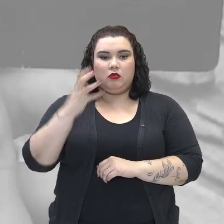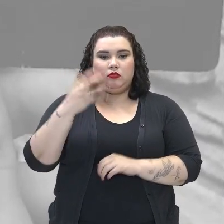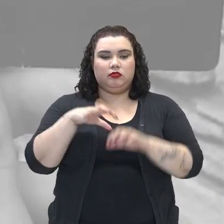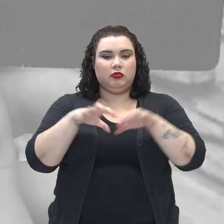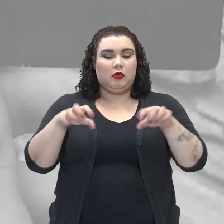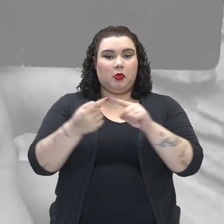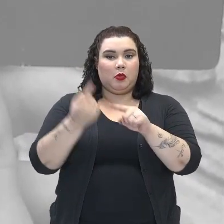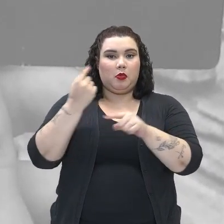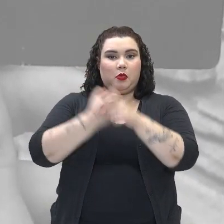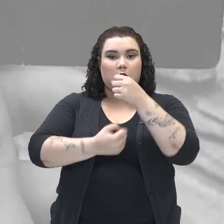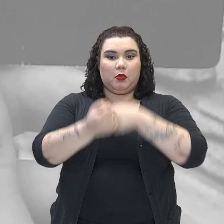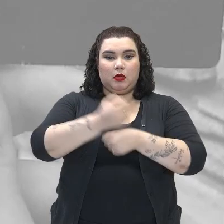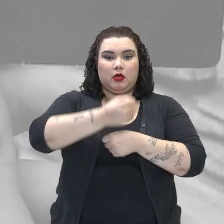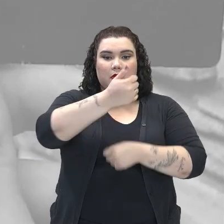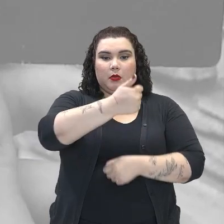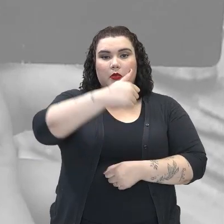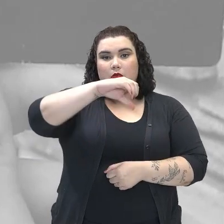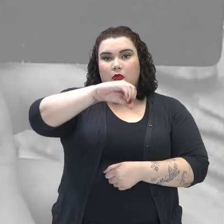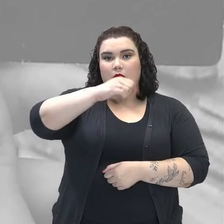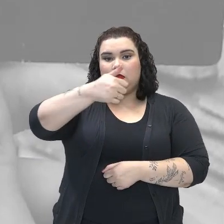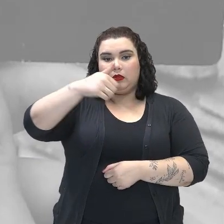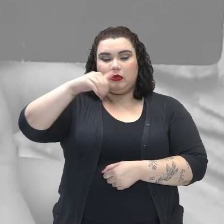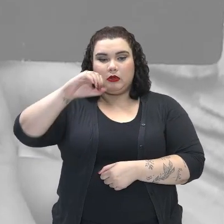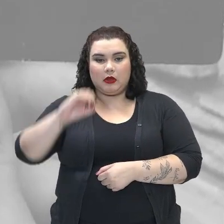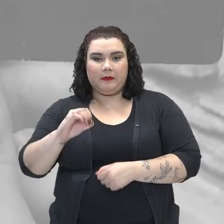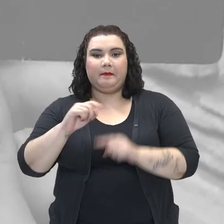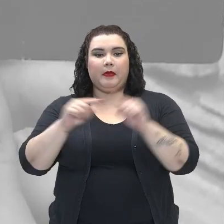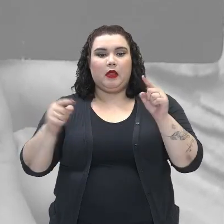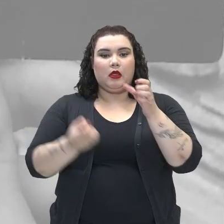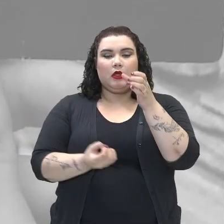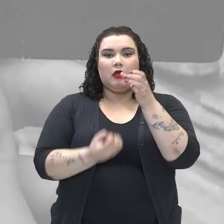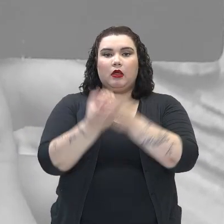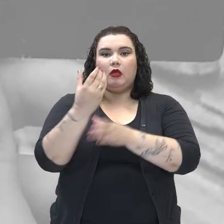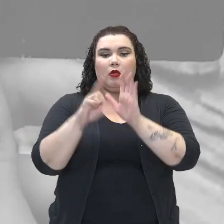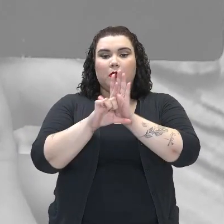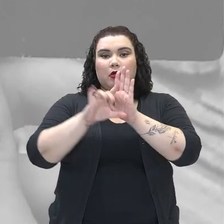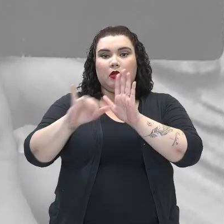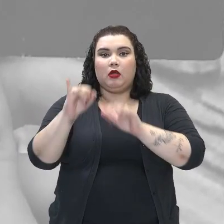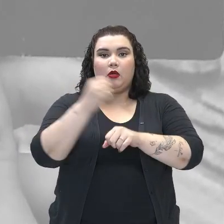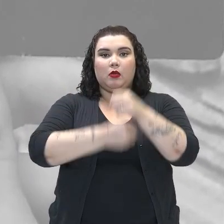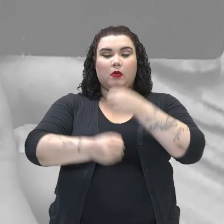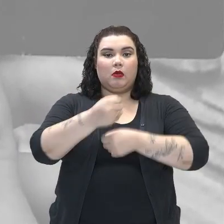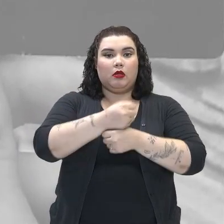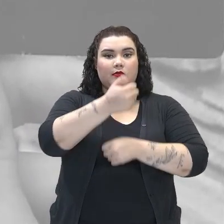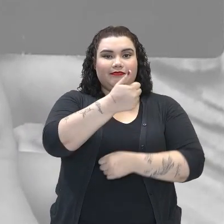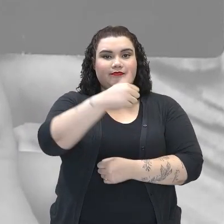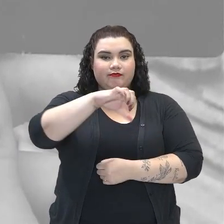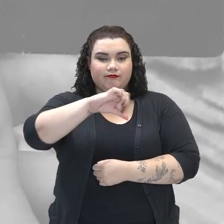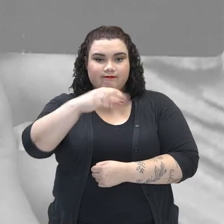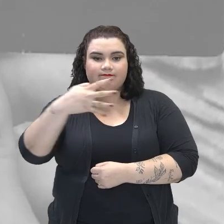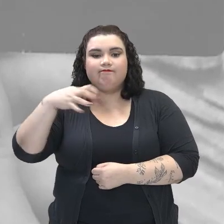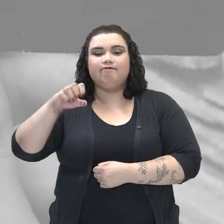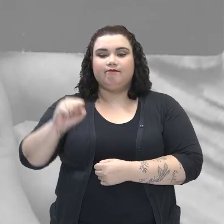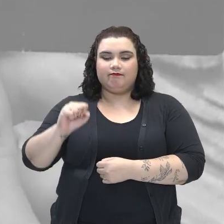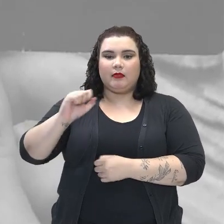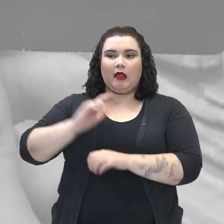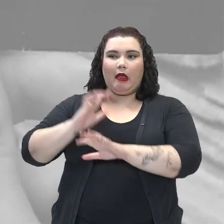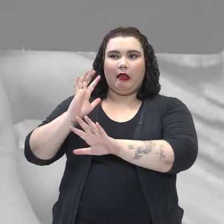desde 1910, mas ainda assim criaram uma lei em 1948, que ficou valendo